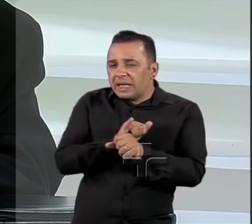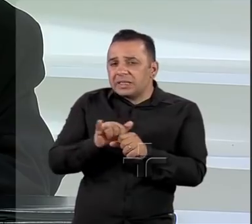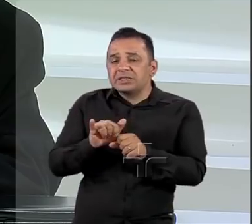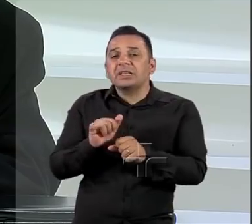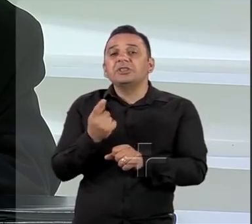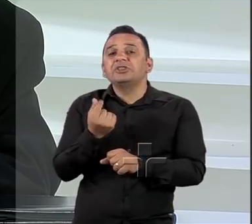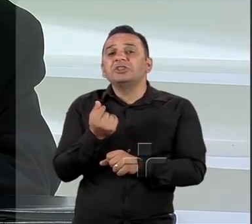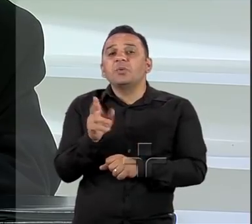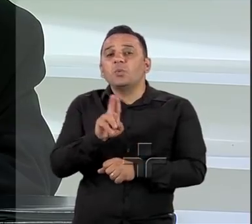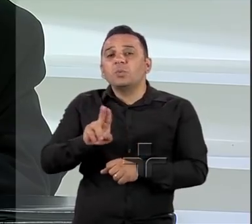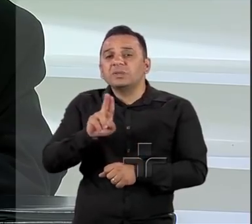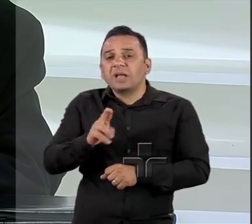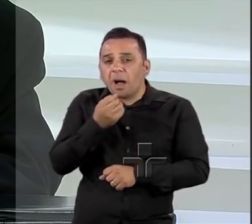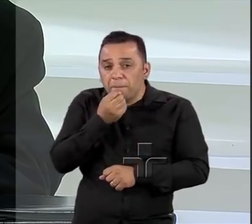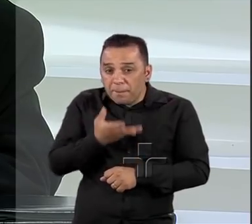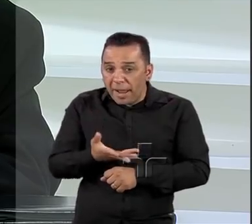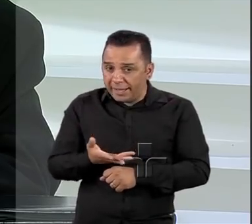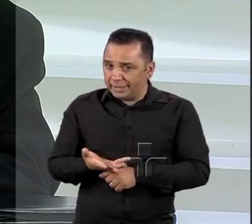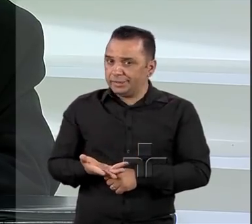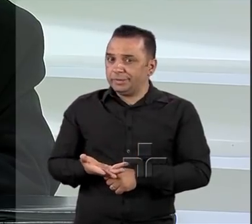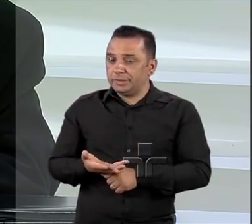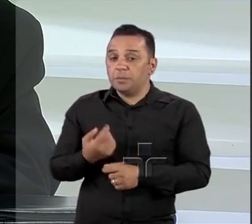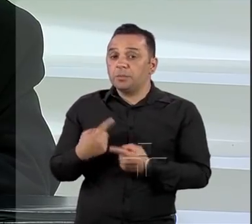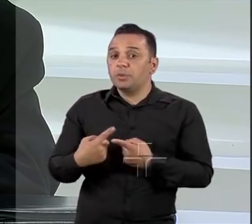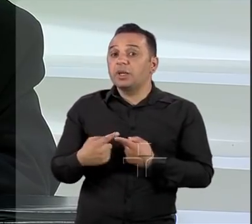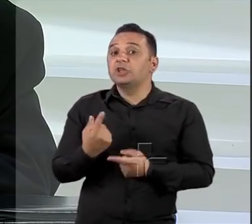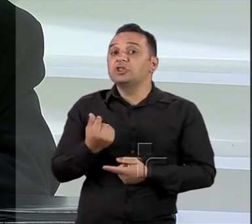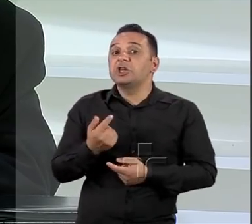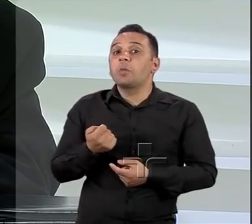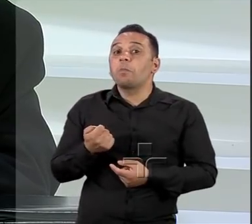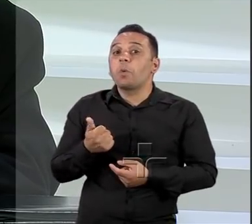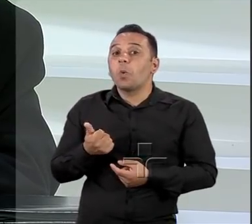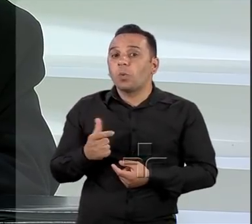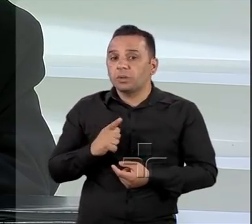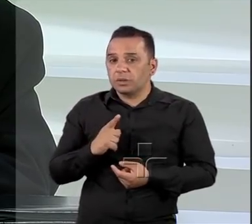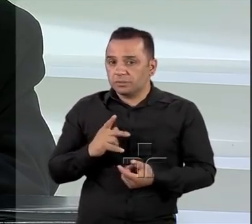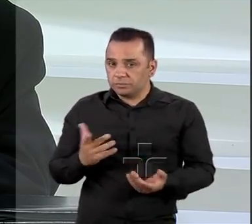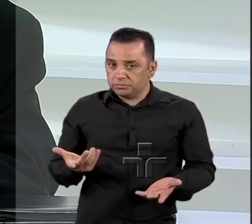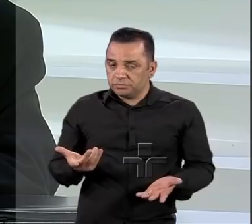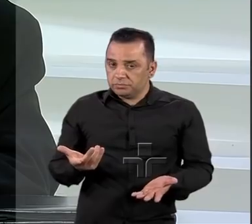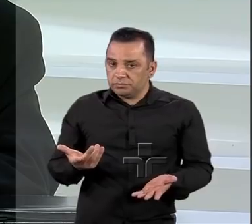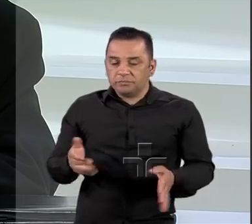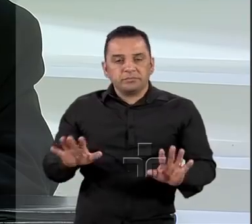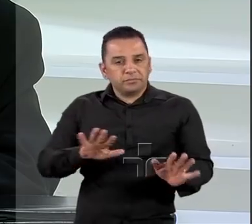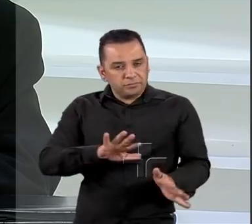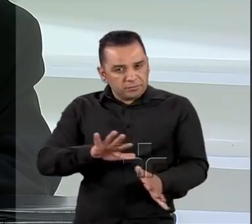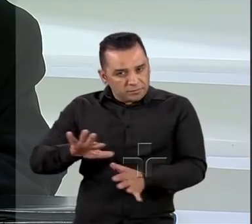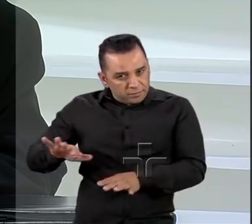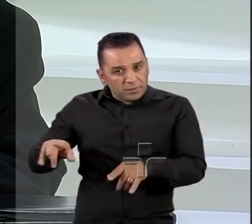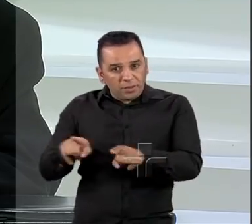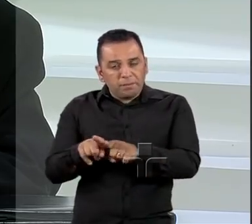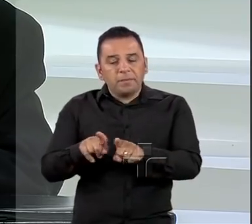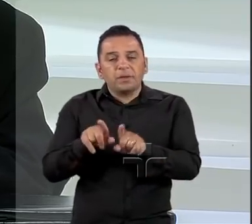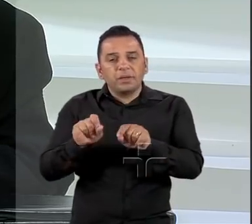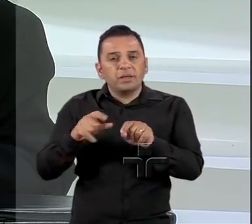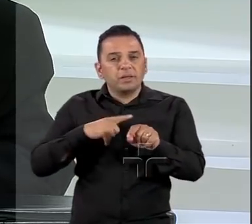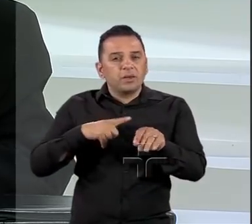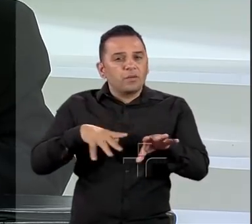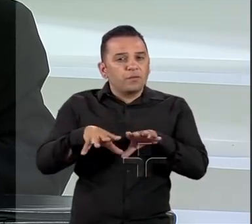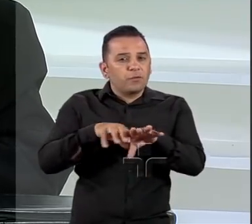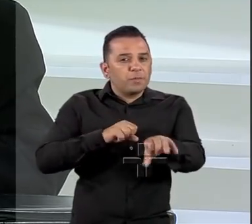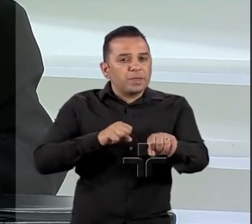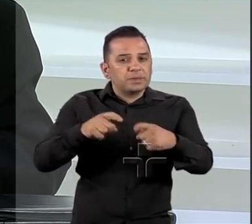temos. E um outro item que dá muita discussão é a formação médica no Brasil. Nós fizemos